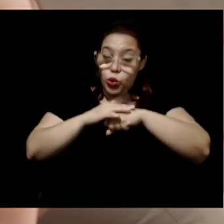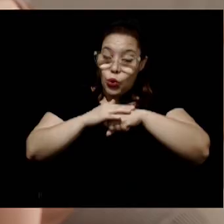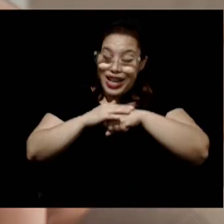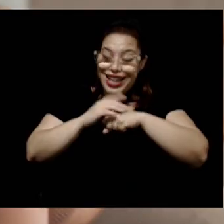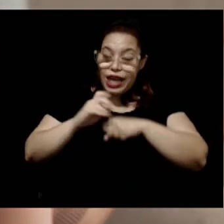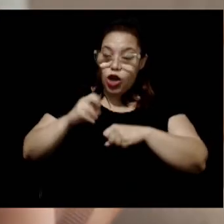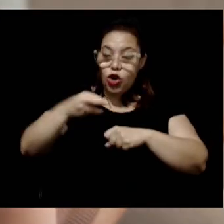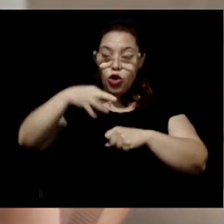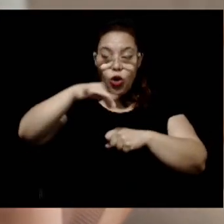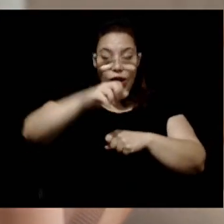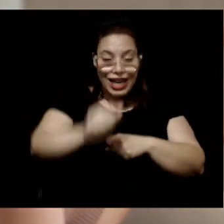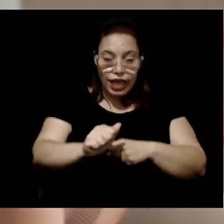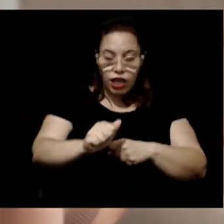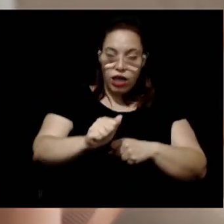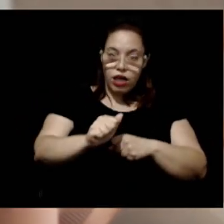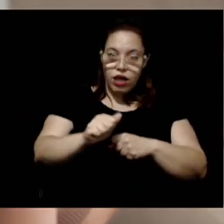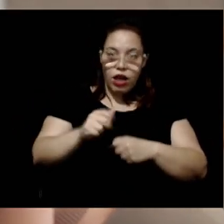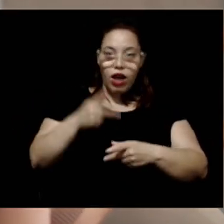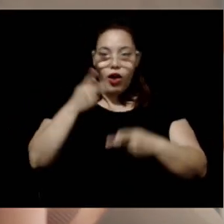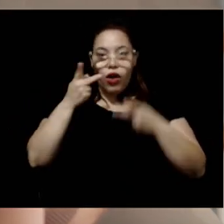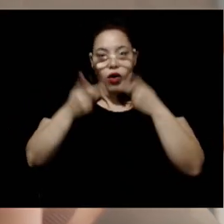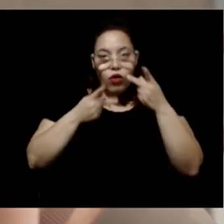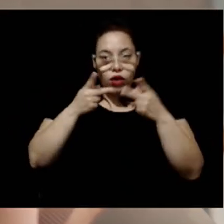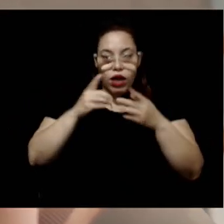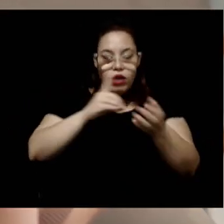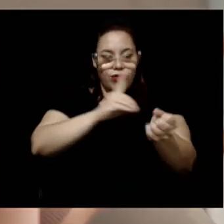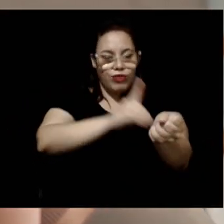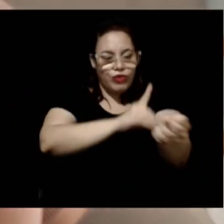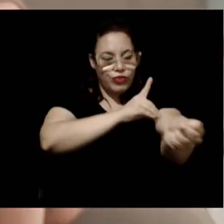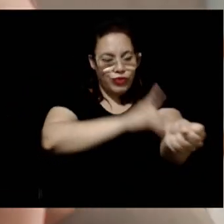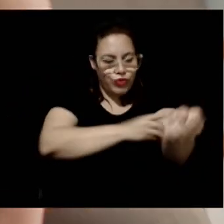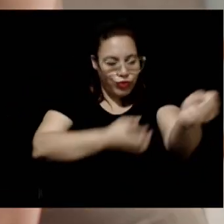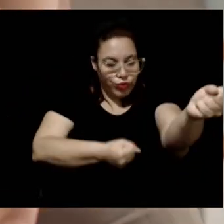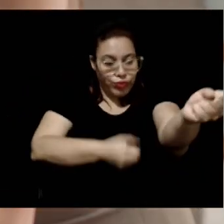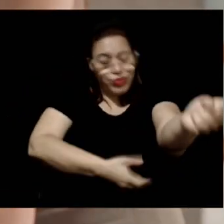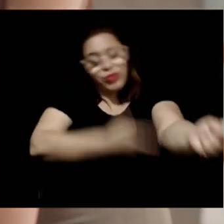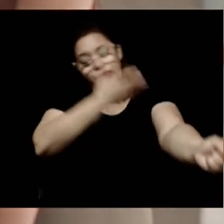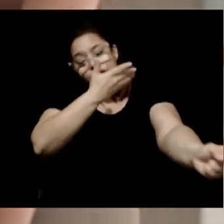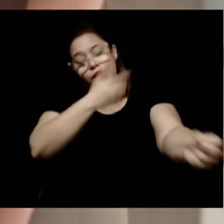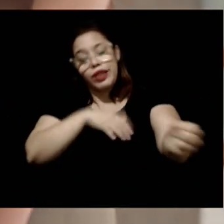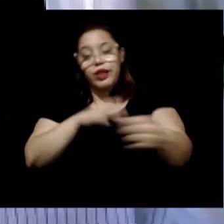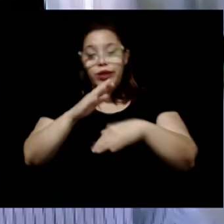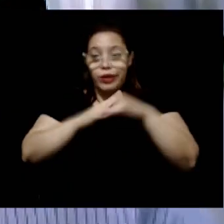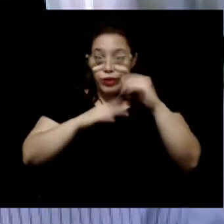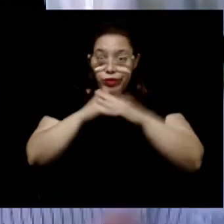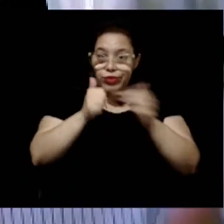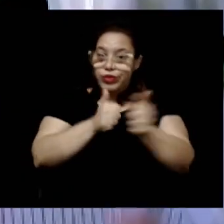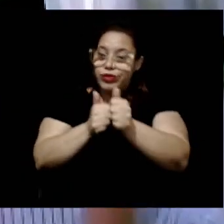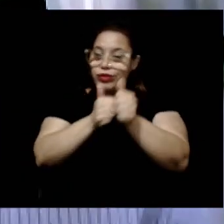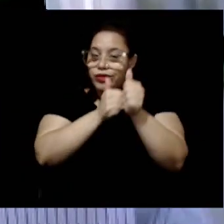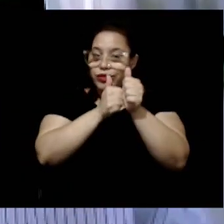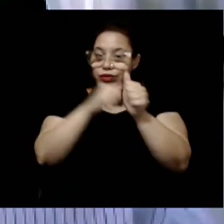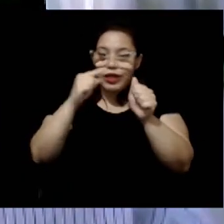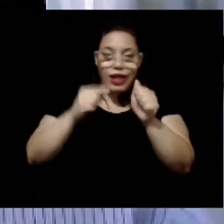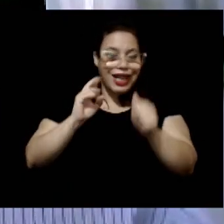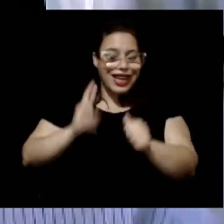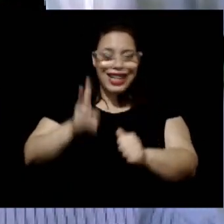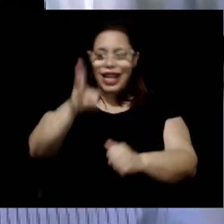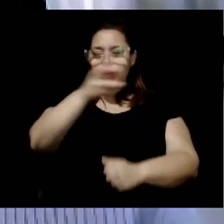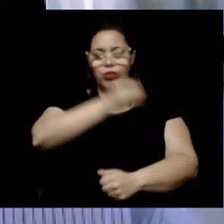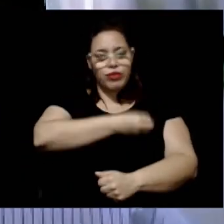reumatologia, vale para diabetes, para hipertensão. O tratamento e o acompanhamento é para o resto da vida, nem